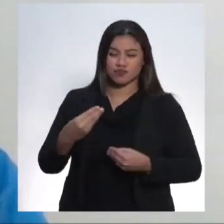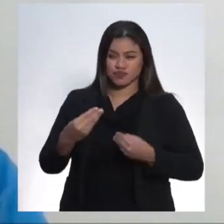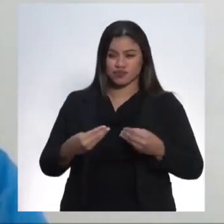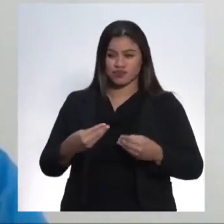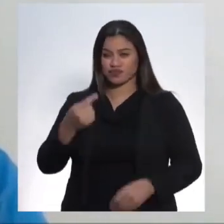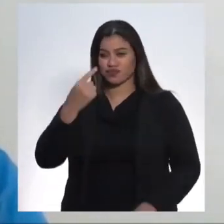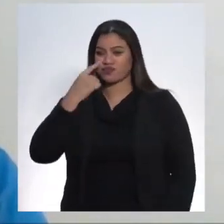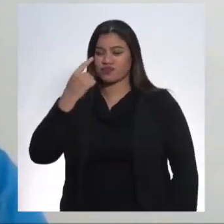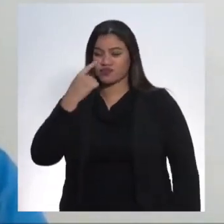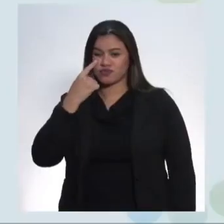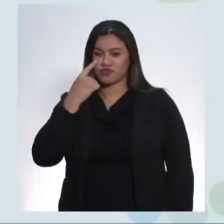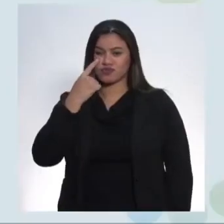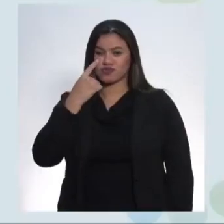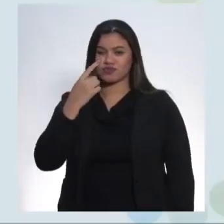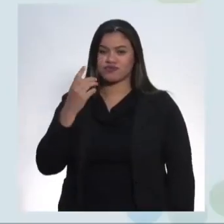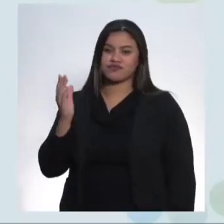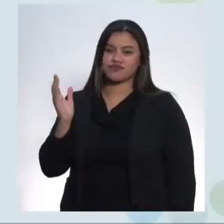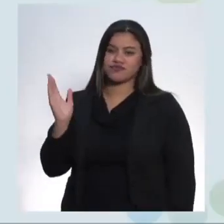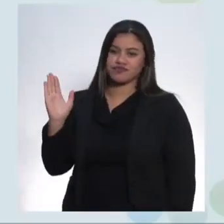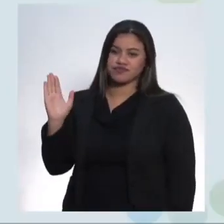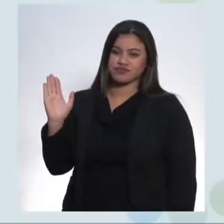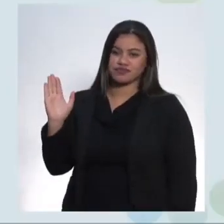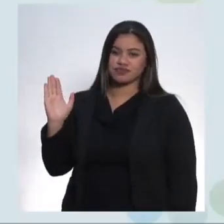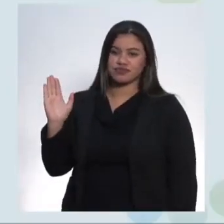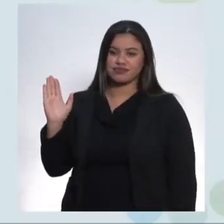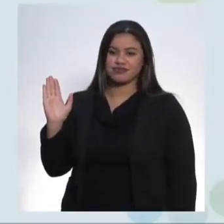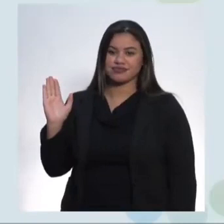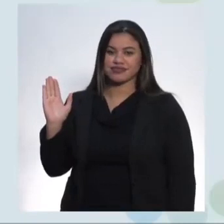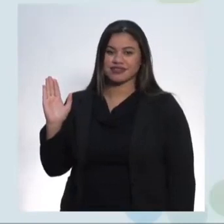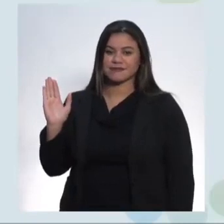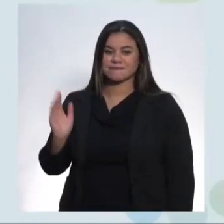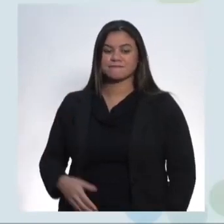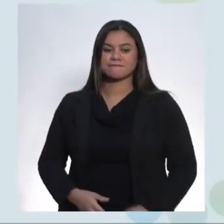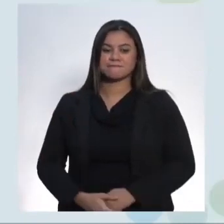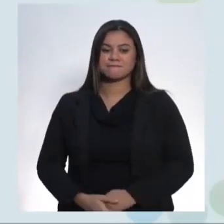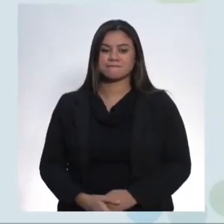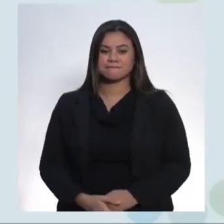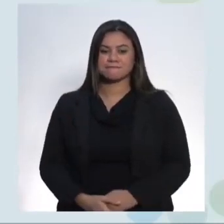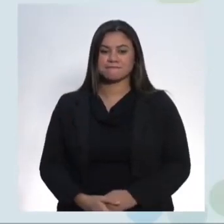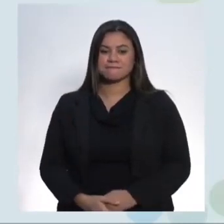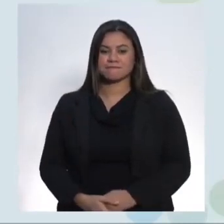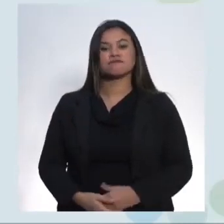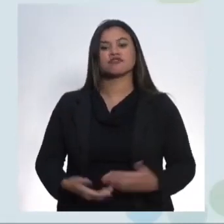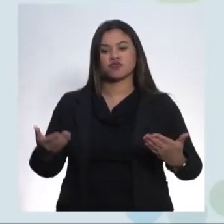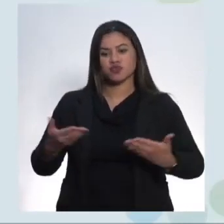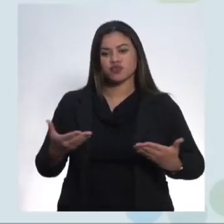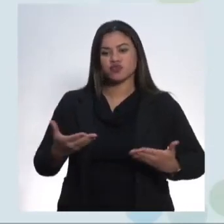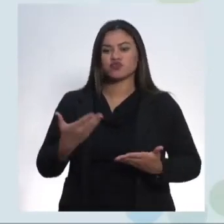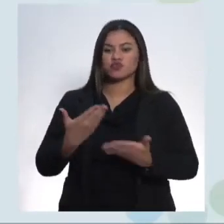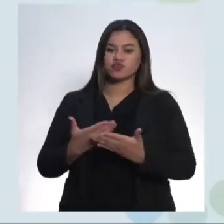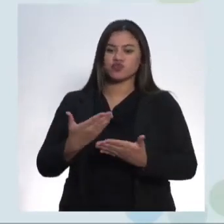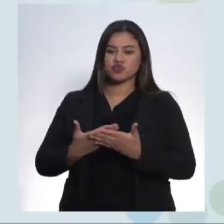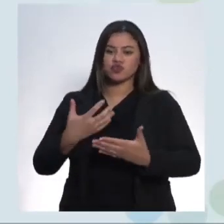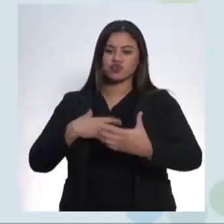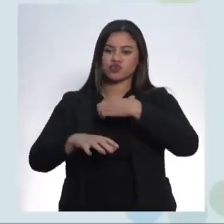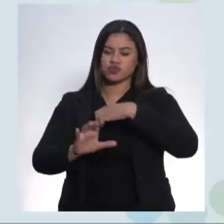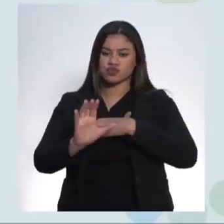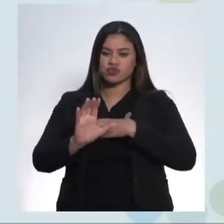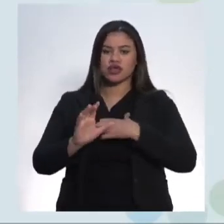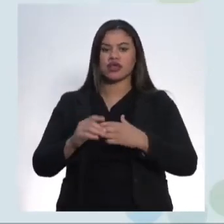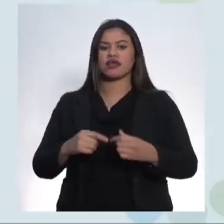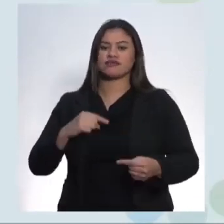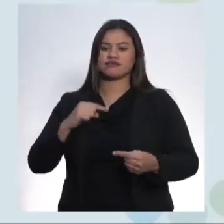vai retomar no final, mas eu gosto de apresentar aqui no início. Então, nossa aula sobre empatia. Os objetivos de hoje,